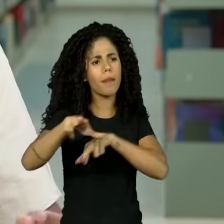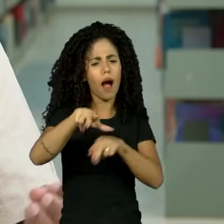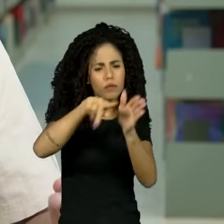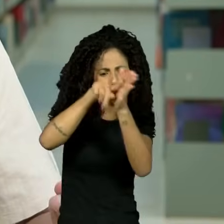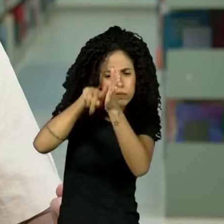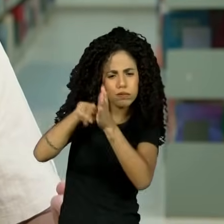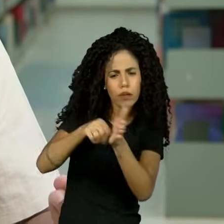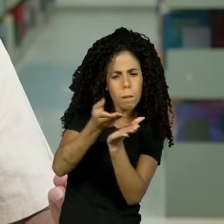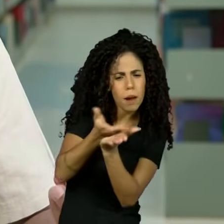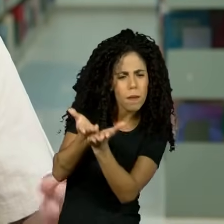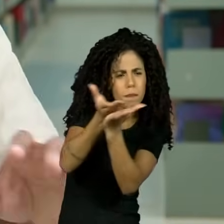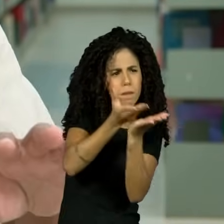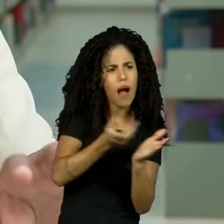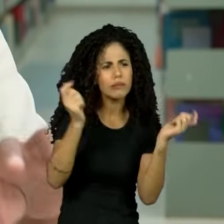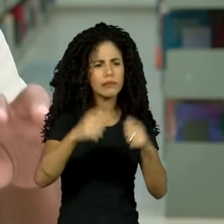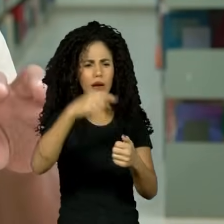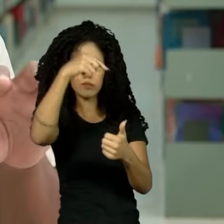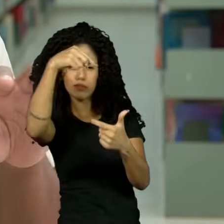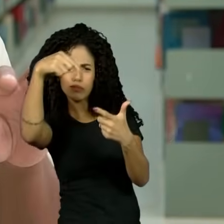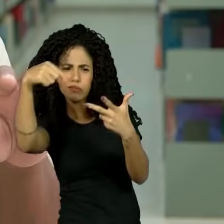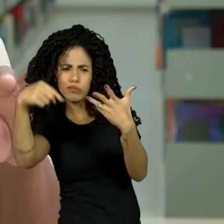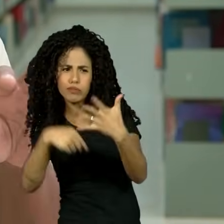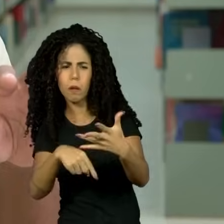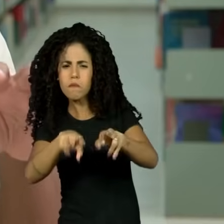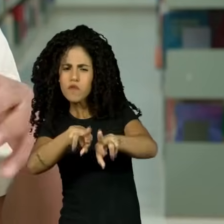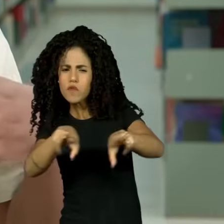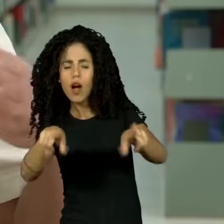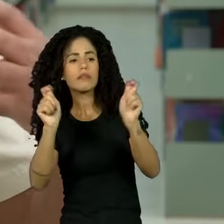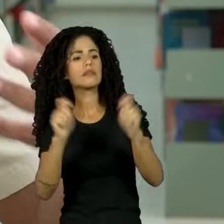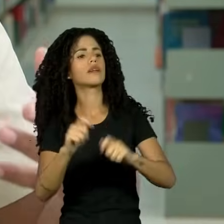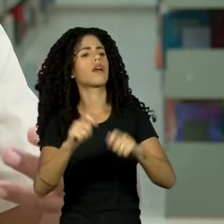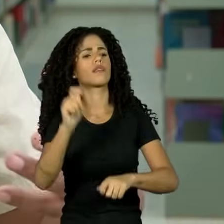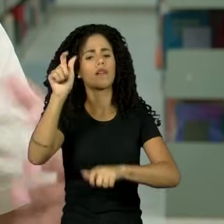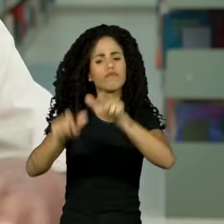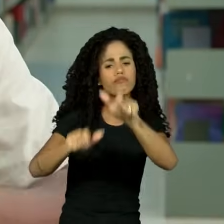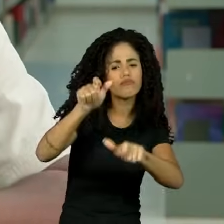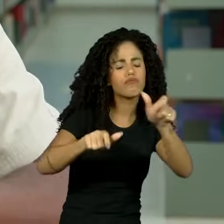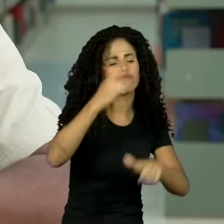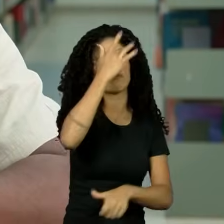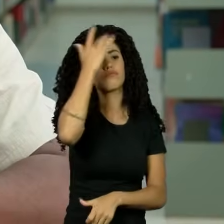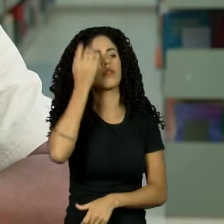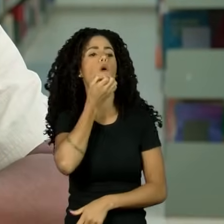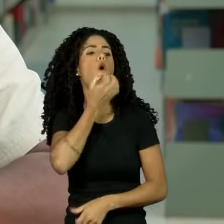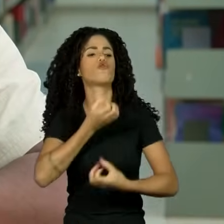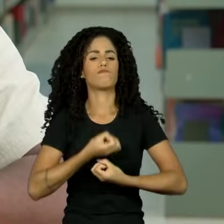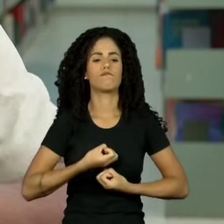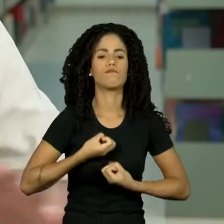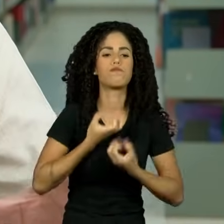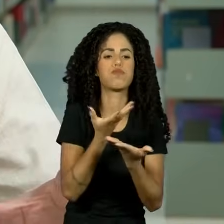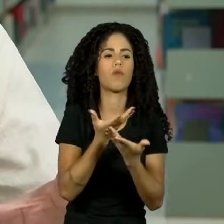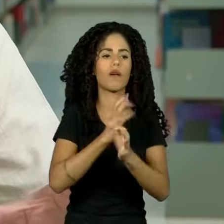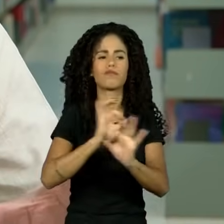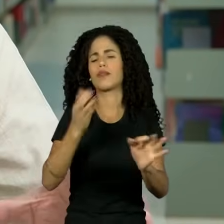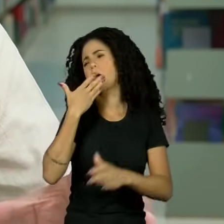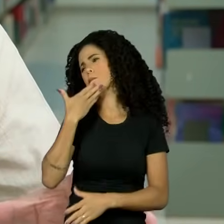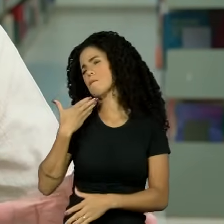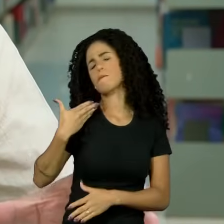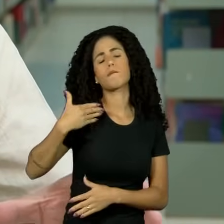múltiplas possibilidades de recrutamento de pessoas e de expressão, é melhor